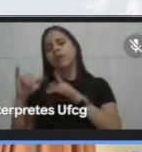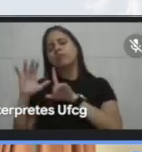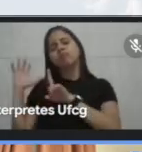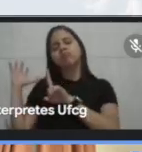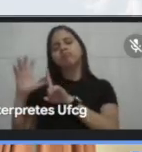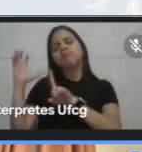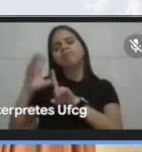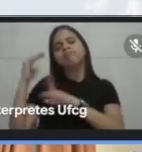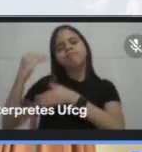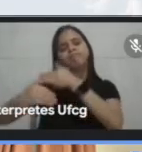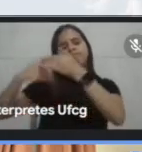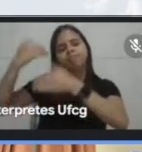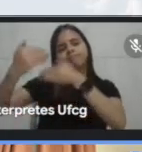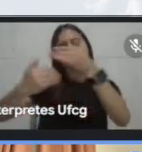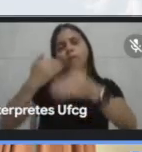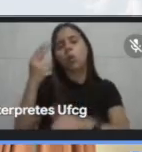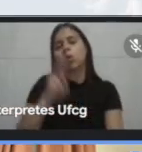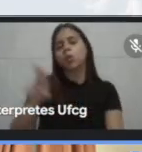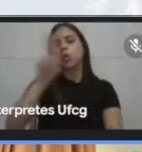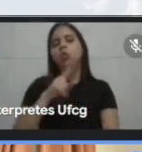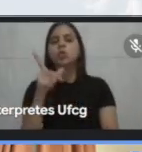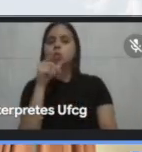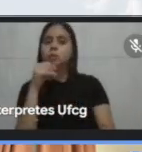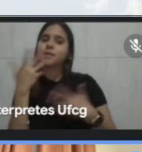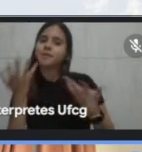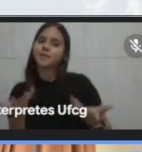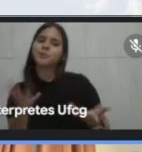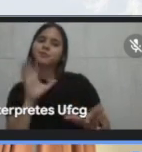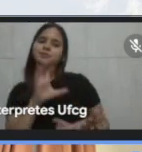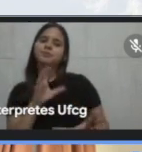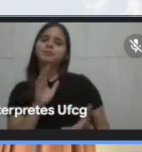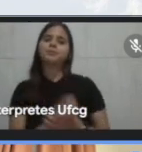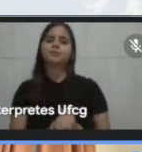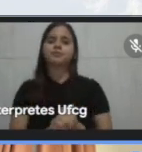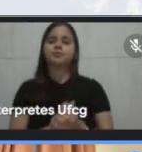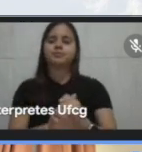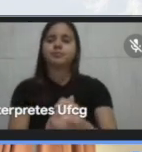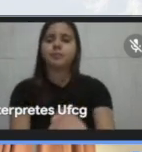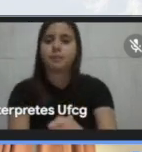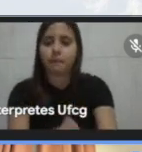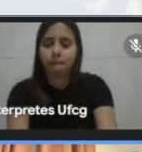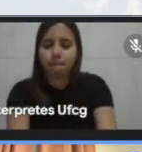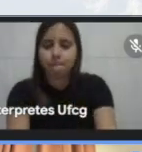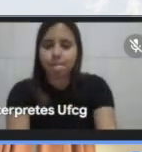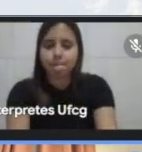de convivência com a água. Então, acho que seria isso, professor.